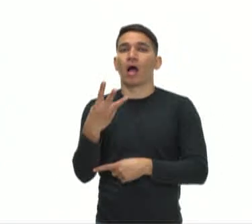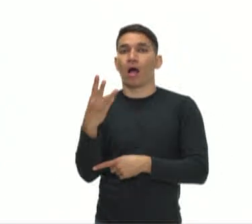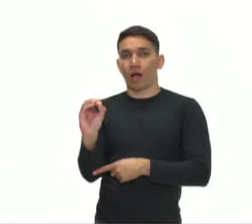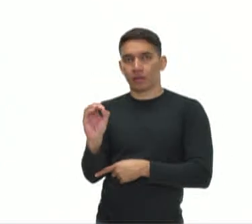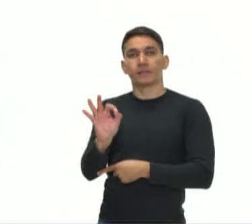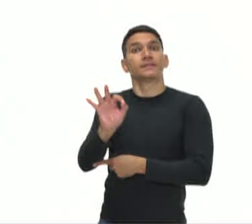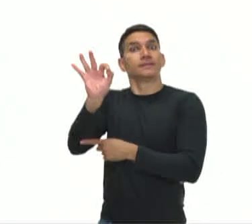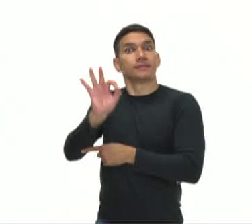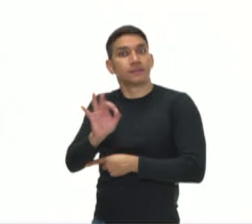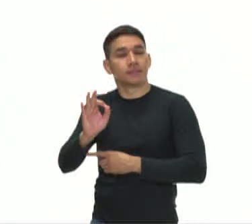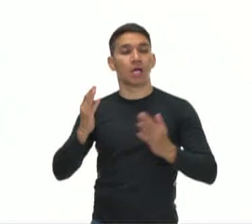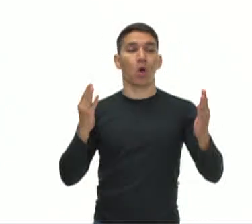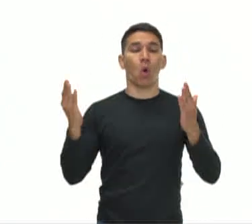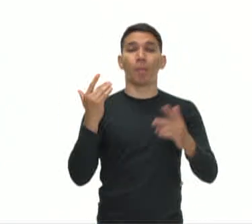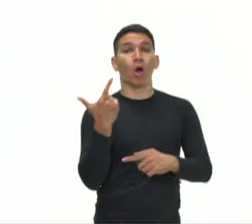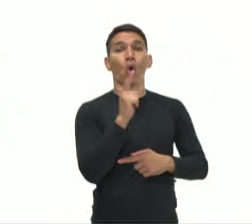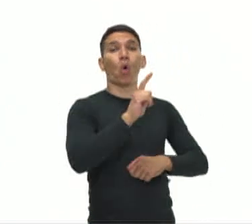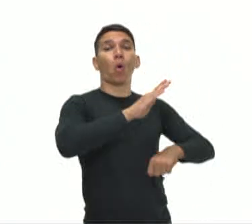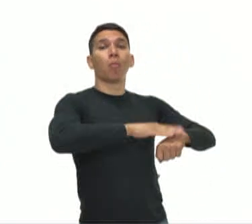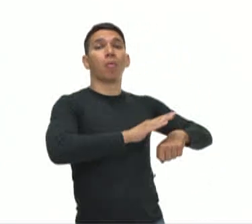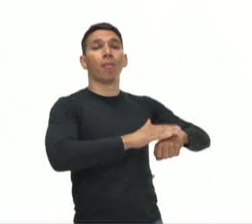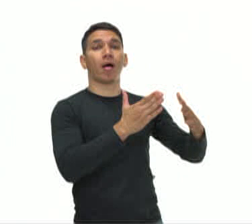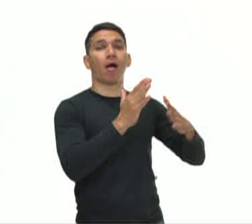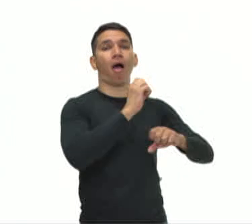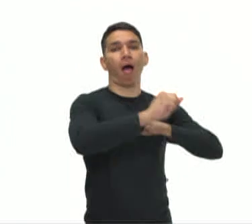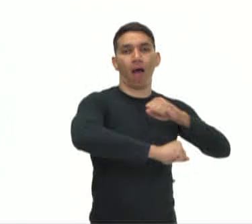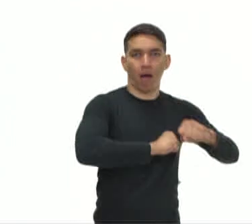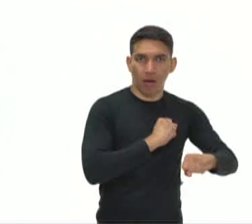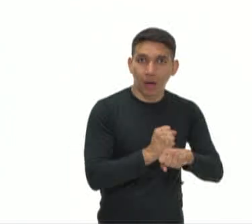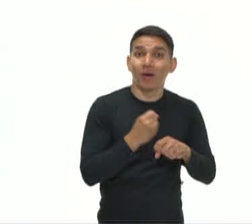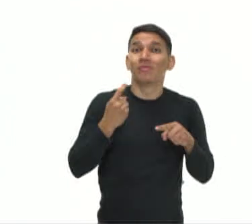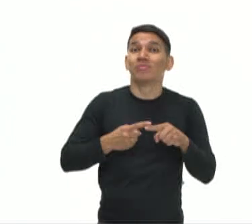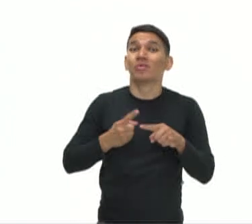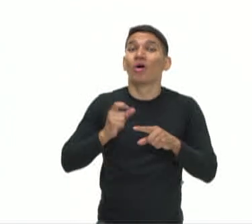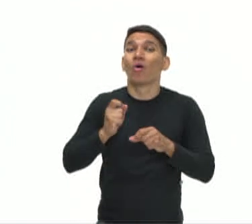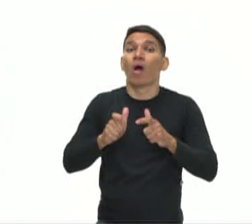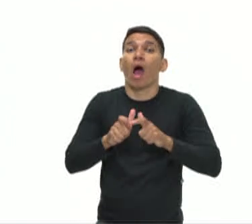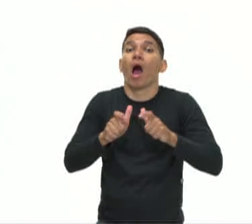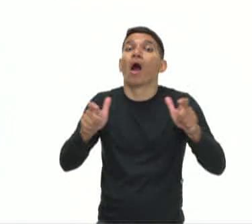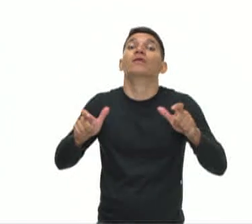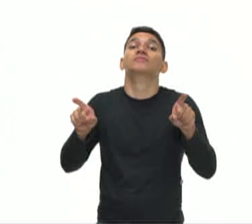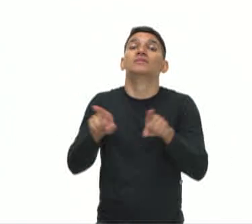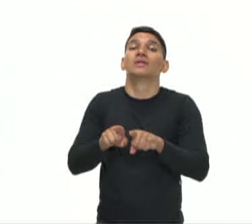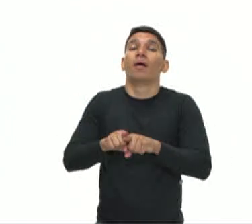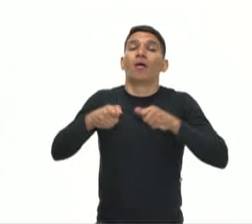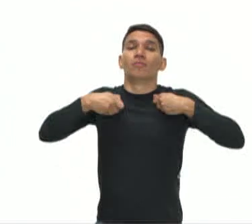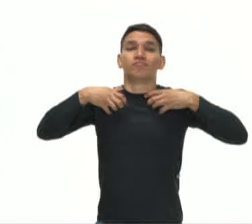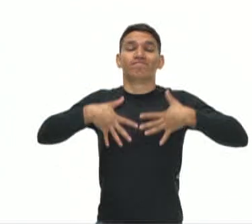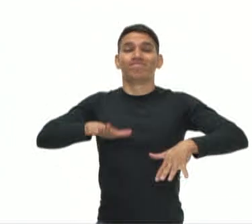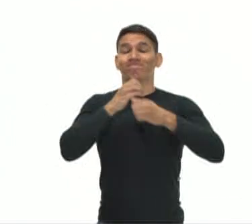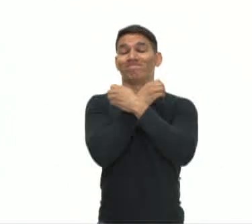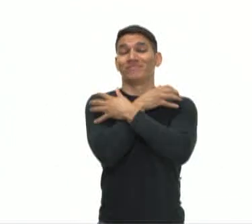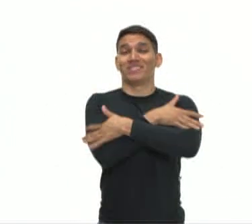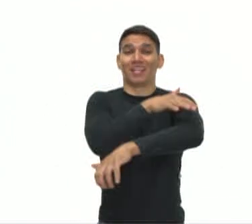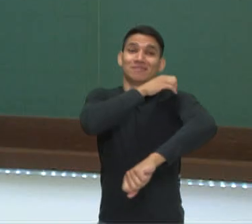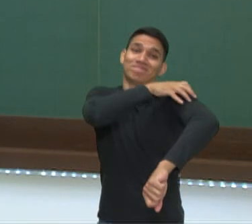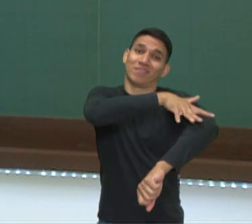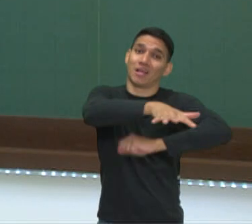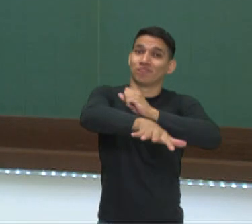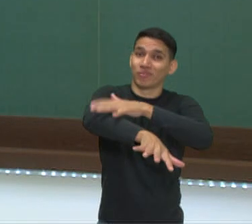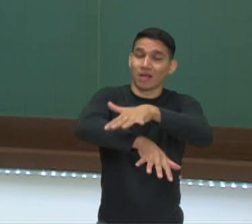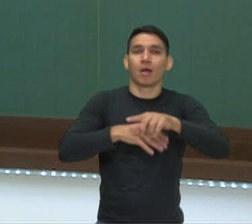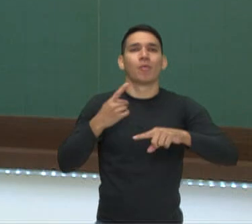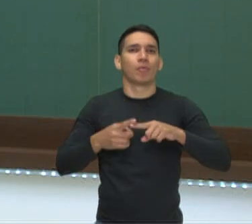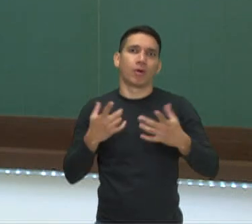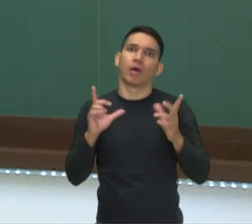em comparação com outras épocas do ano, devido ao aumento da transpiração, ou seja, no